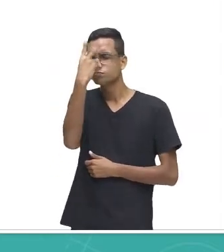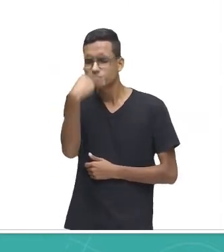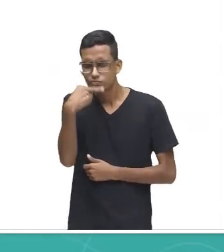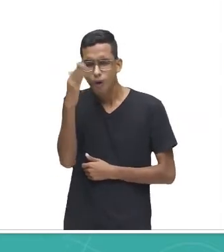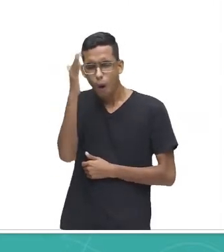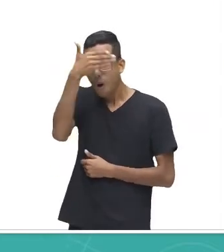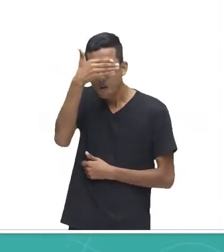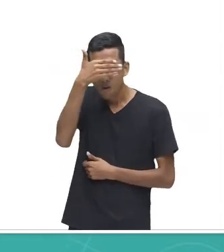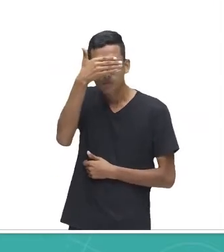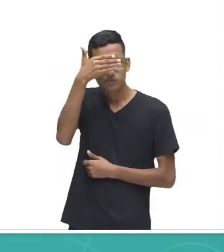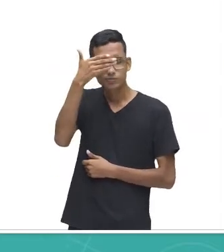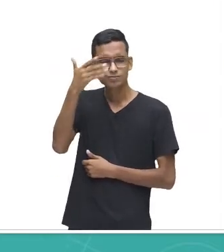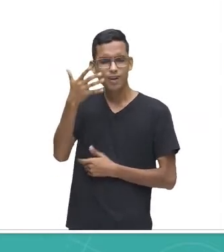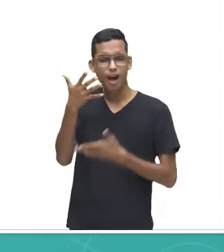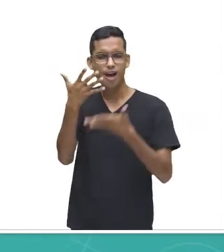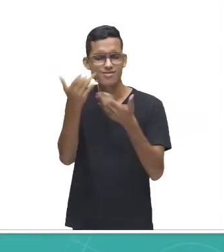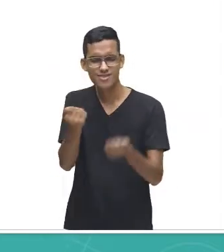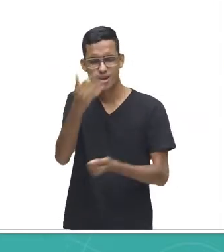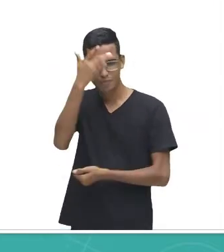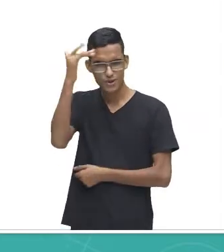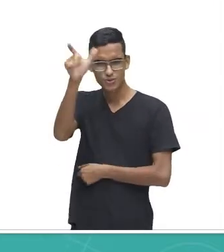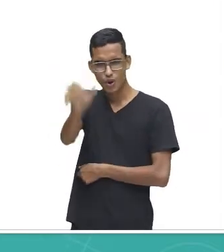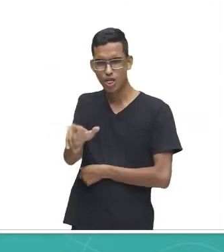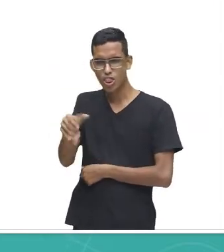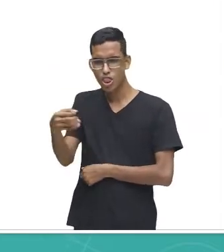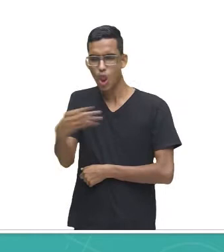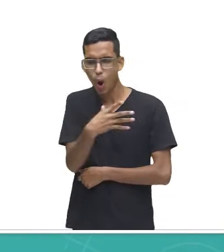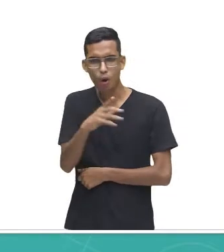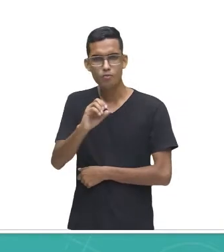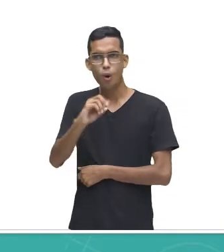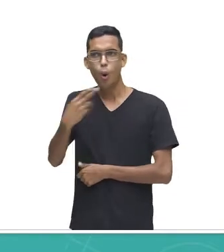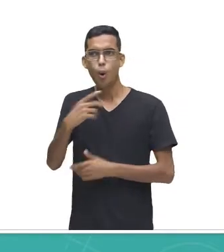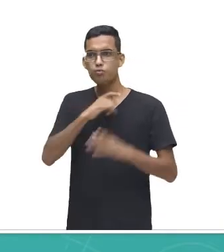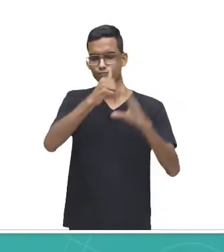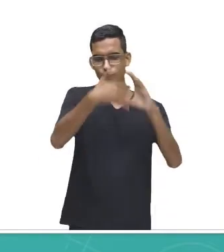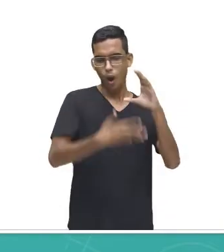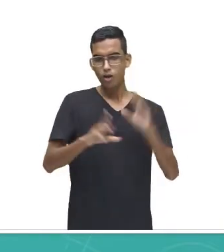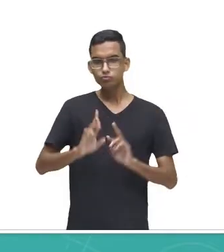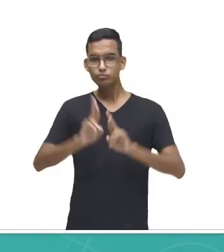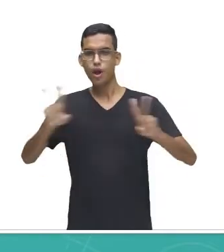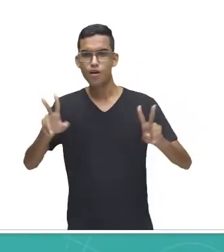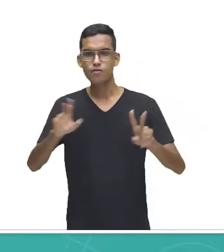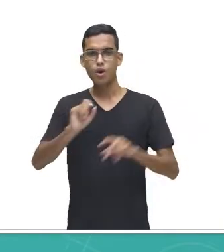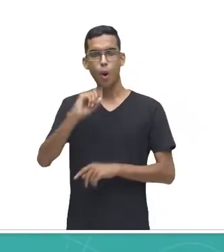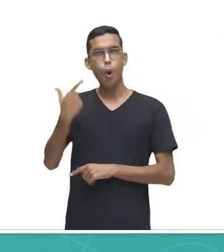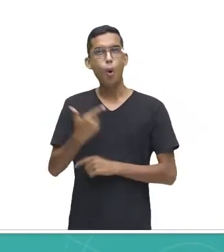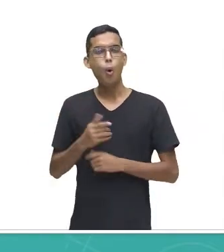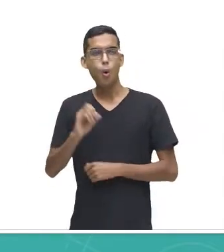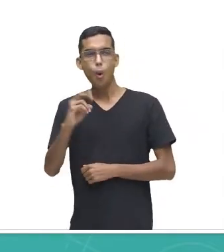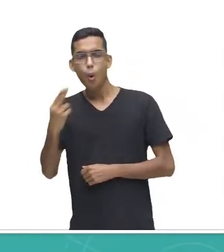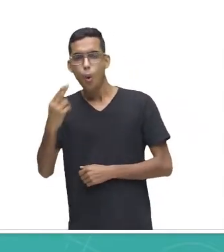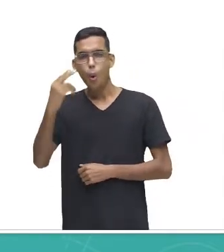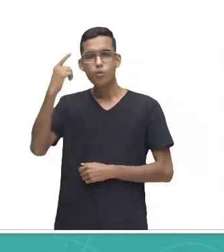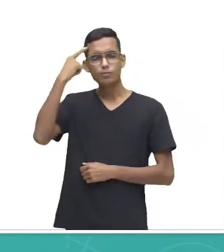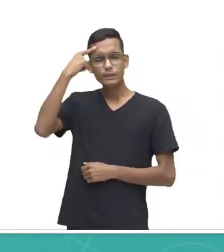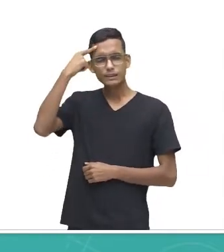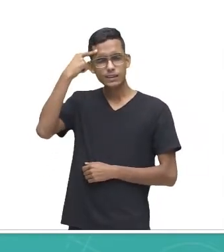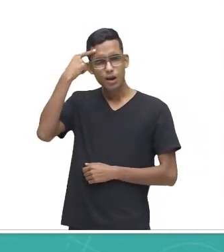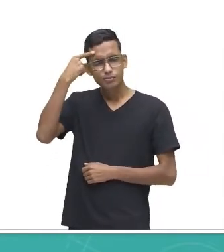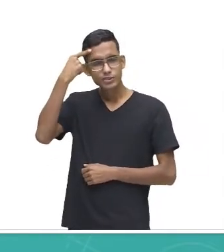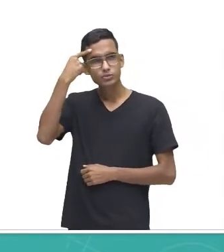diferentes, pessoas novas, né? Pessoas que vêm às vezes com novos modelos de ideia,